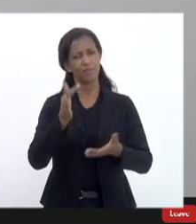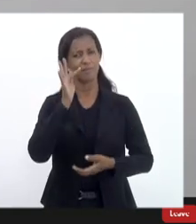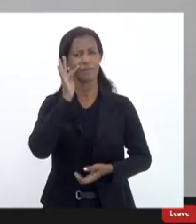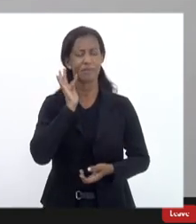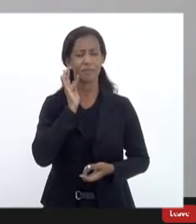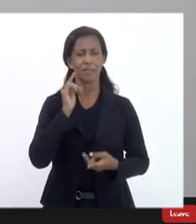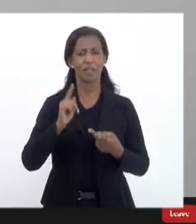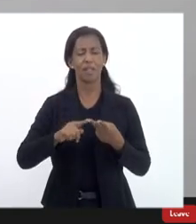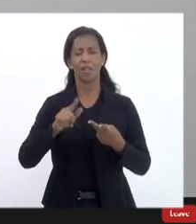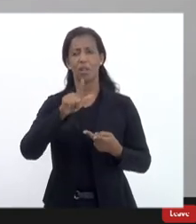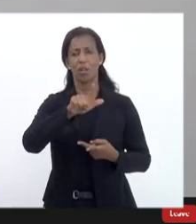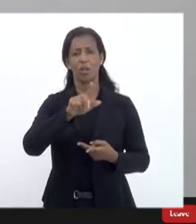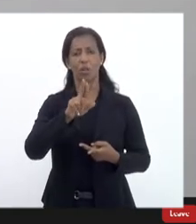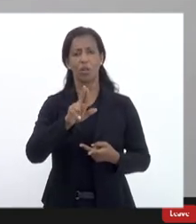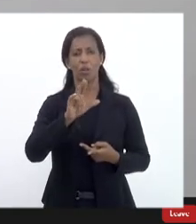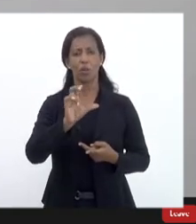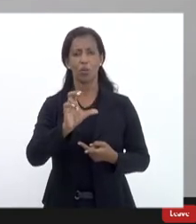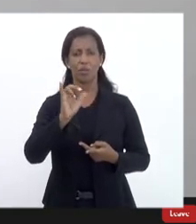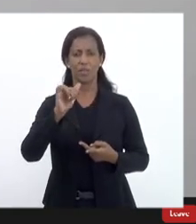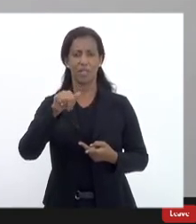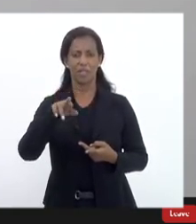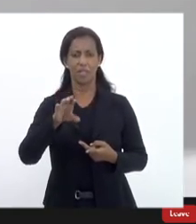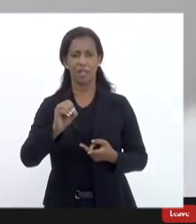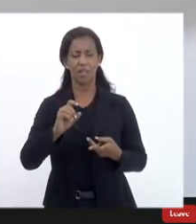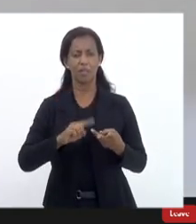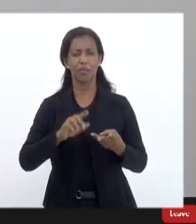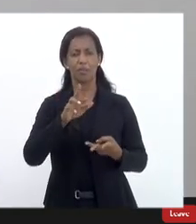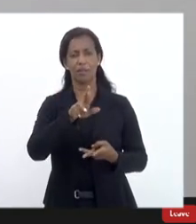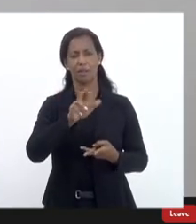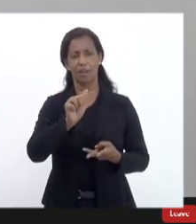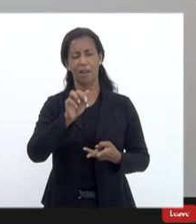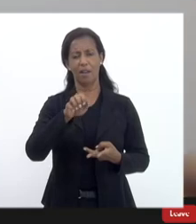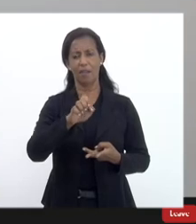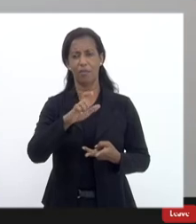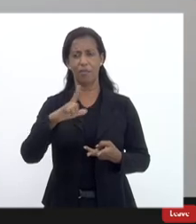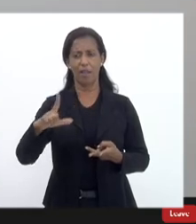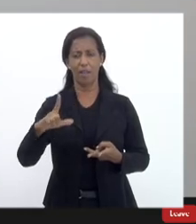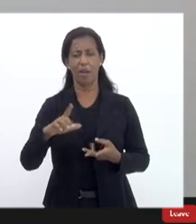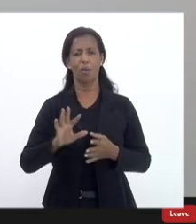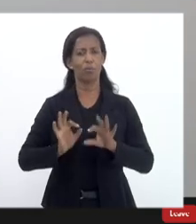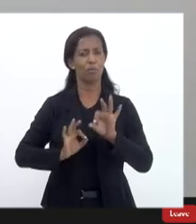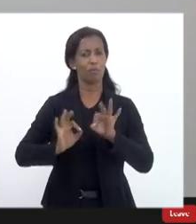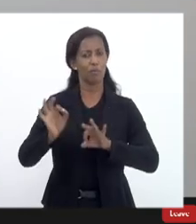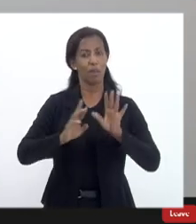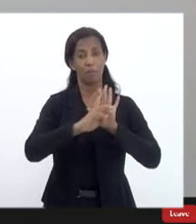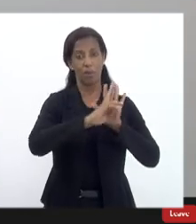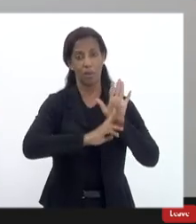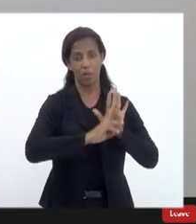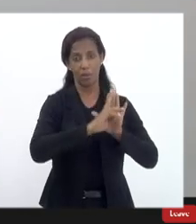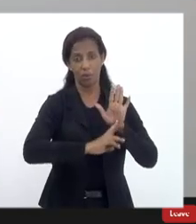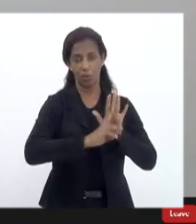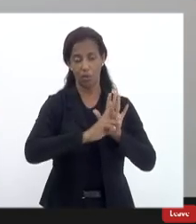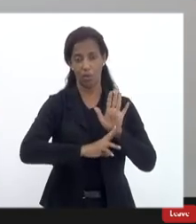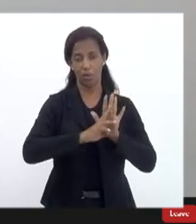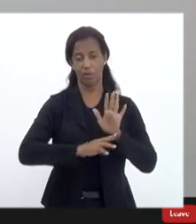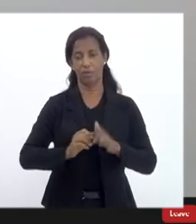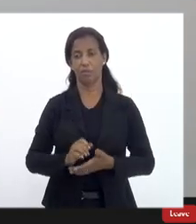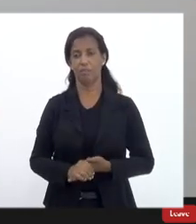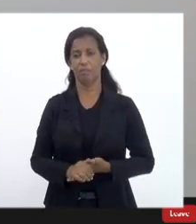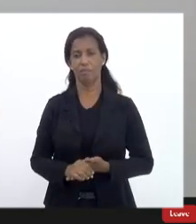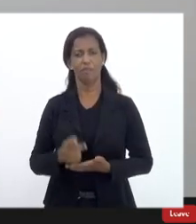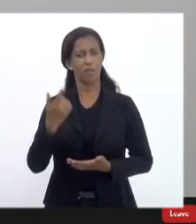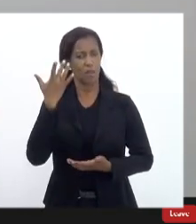o Luciano Vasconcelos, o Pedro Mara e o Rafael Duarte, pela produção desse relatório, que eu acho que é